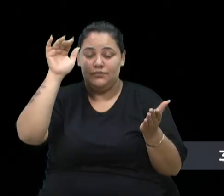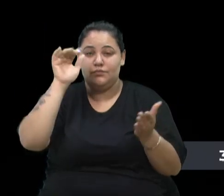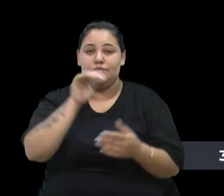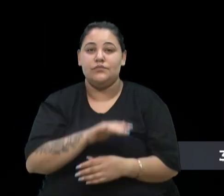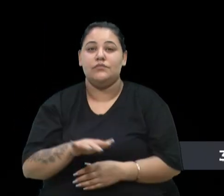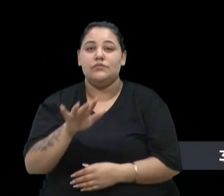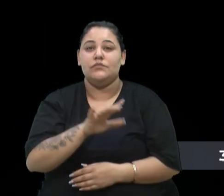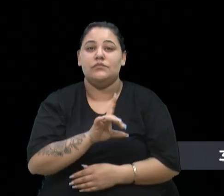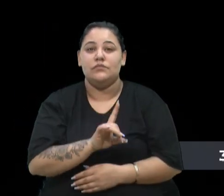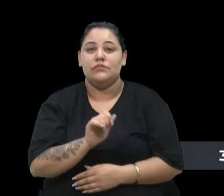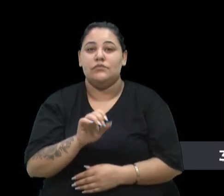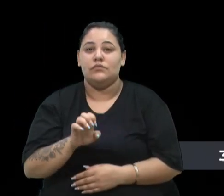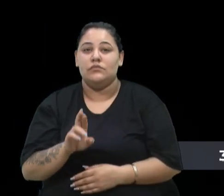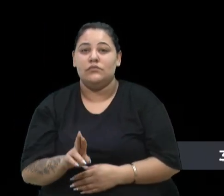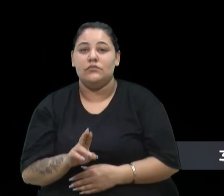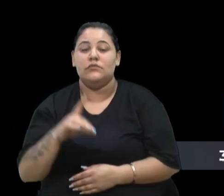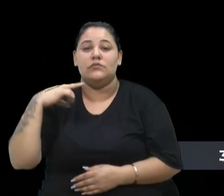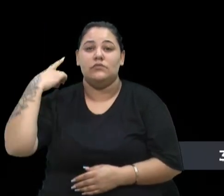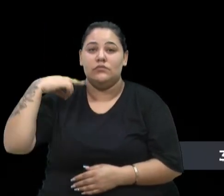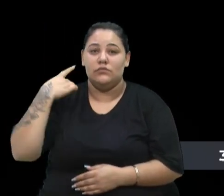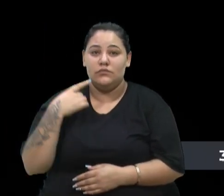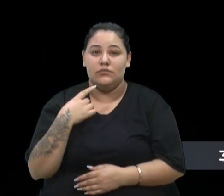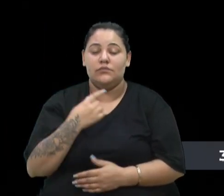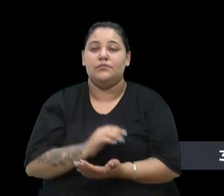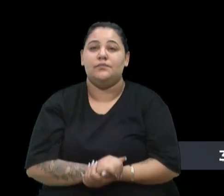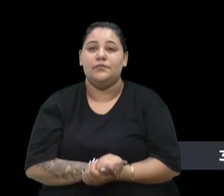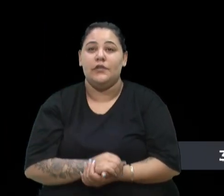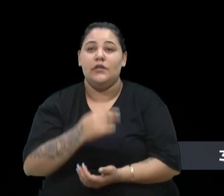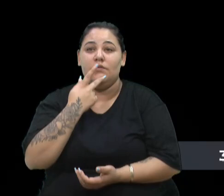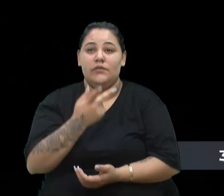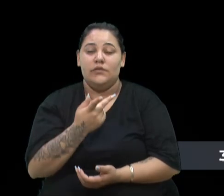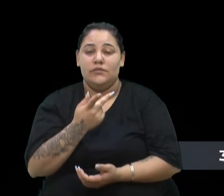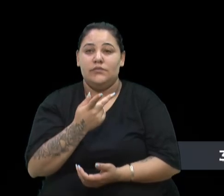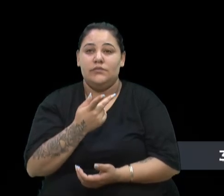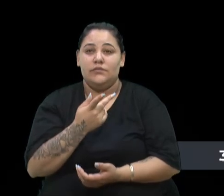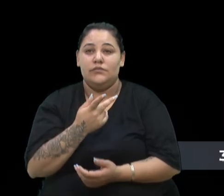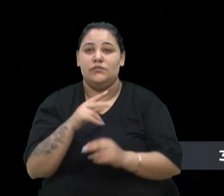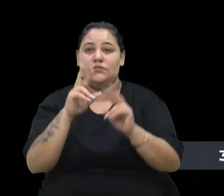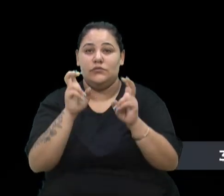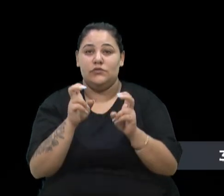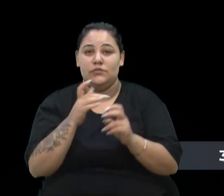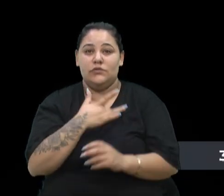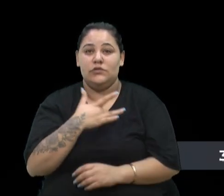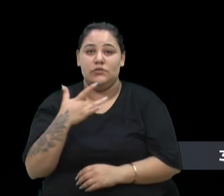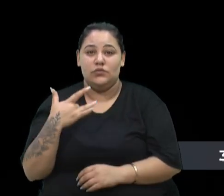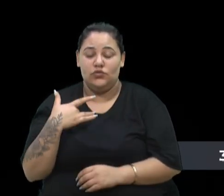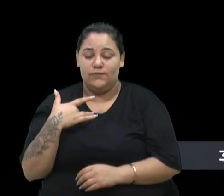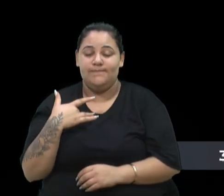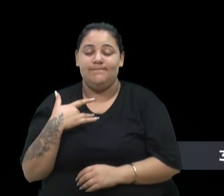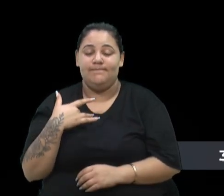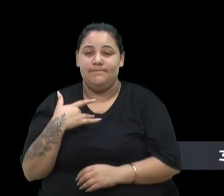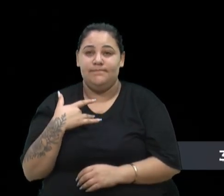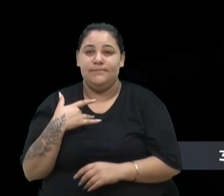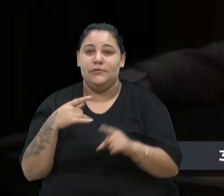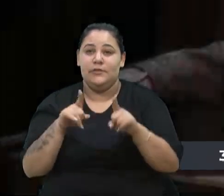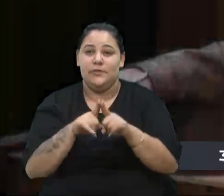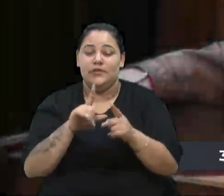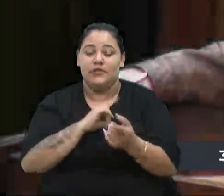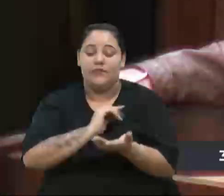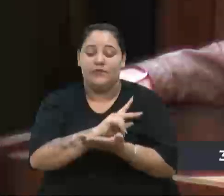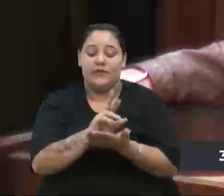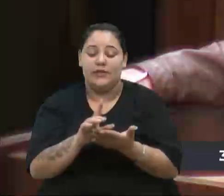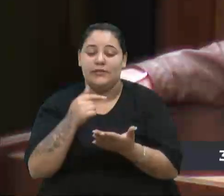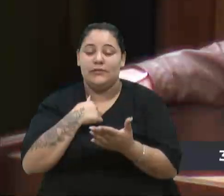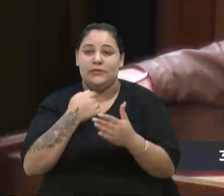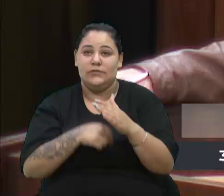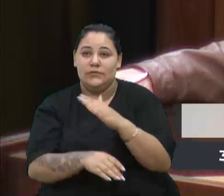Elton Weber. Enquanto agente de saúde na epidemiologia, quantas vezes foram que peguei a